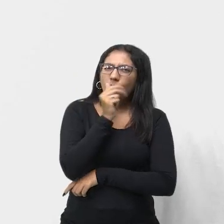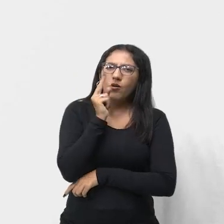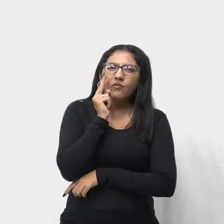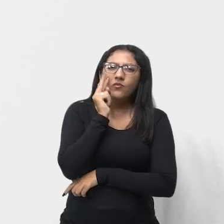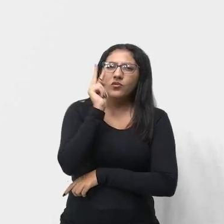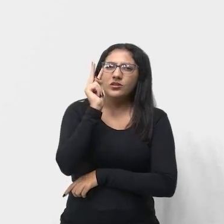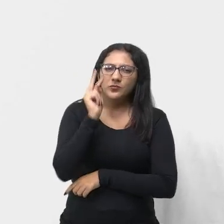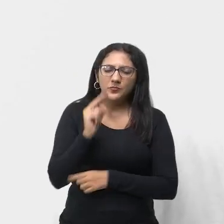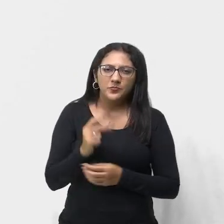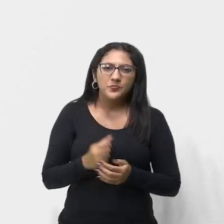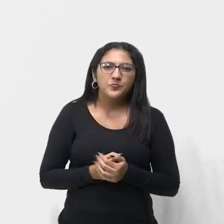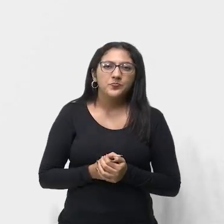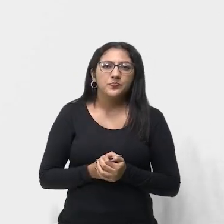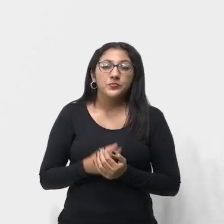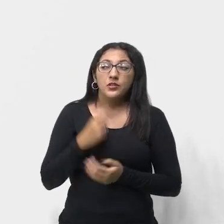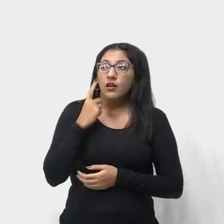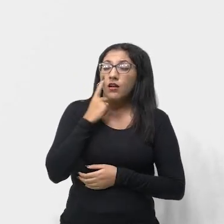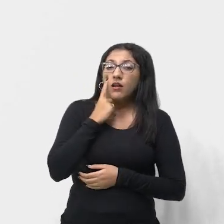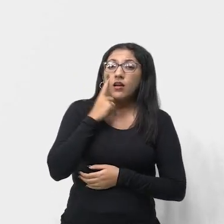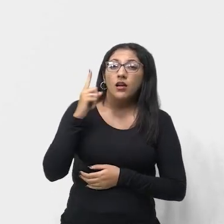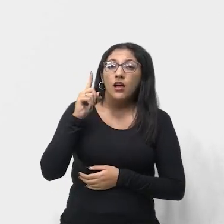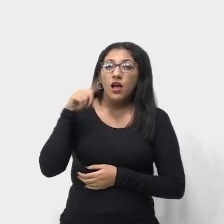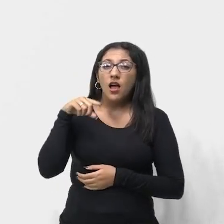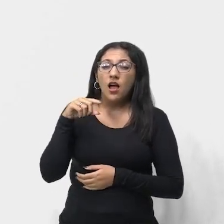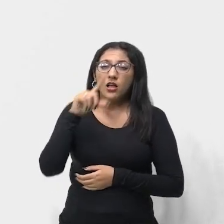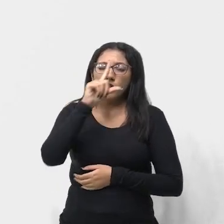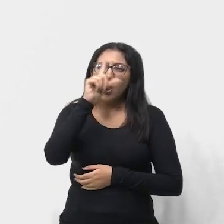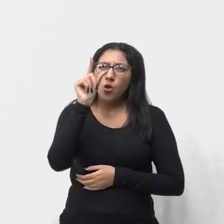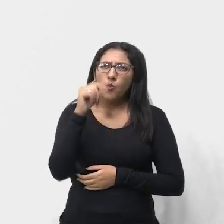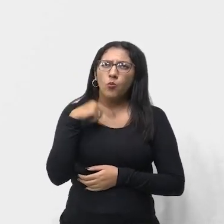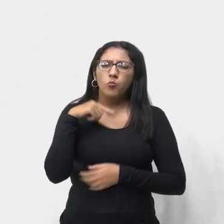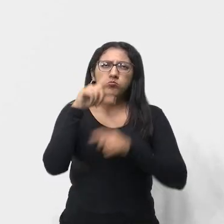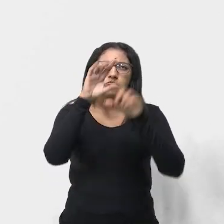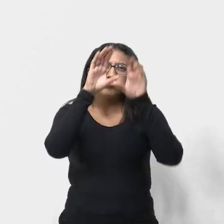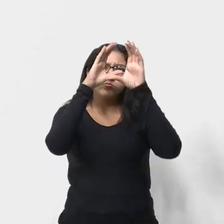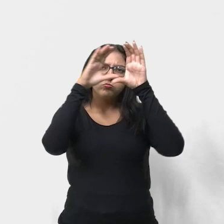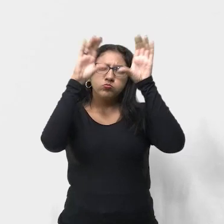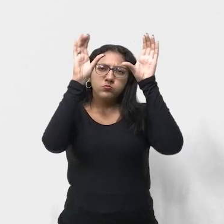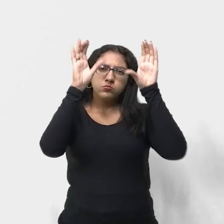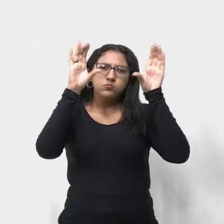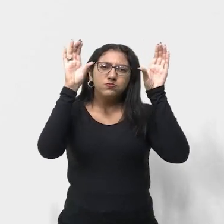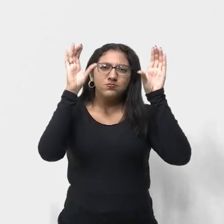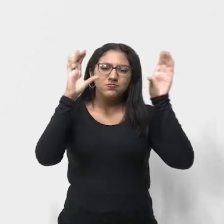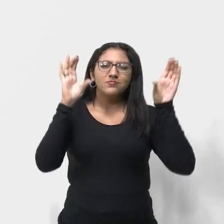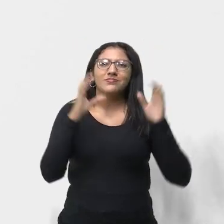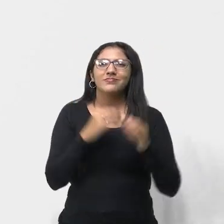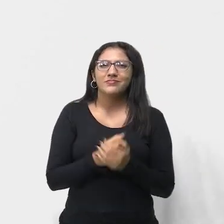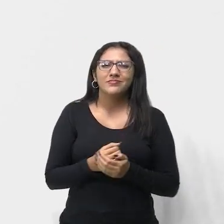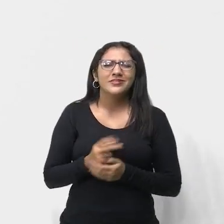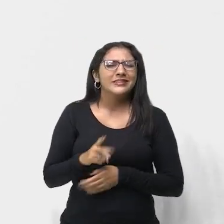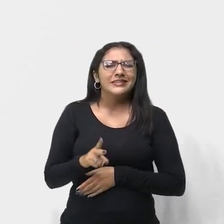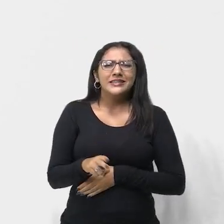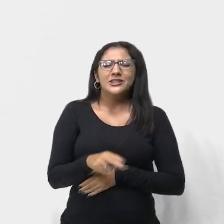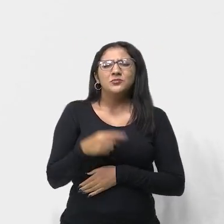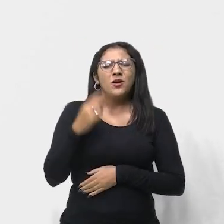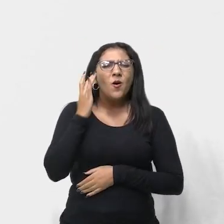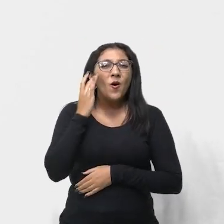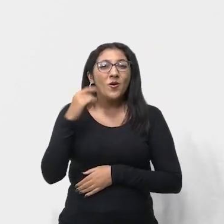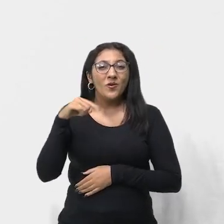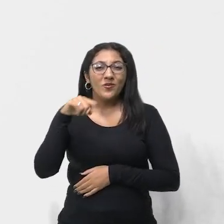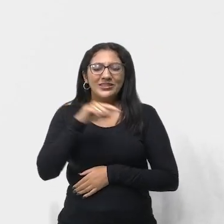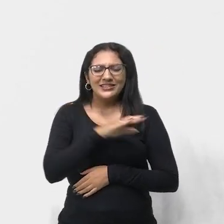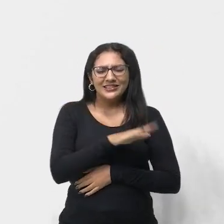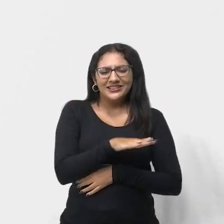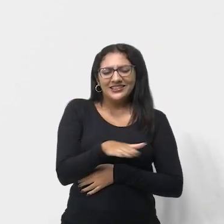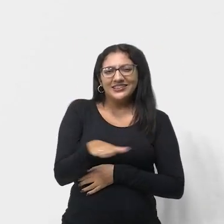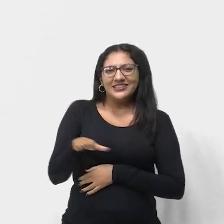outras formas. E essa lua, certamente, está no céu de muitas crianças, né? Quem aí, quando criança,